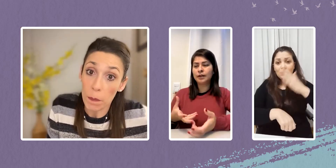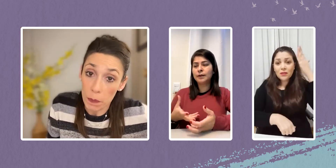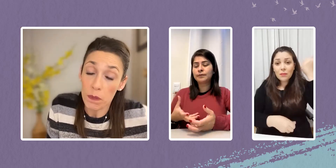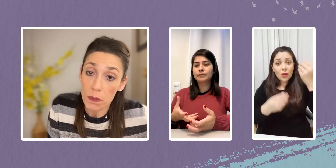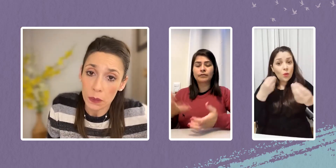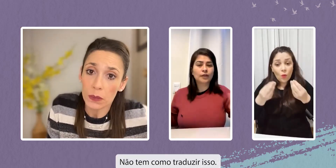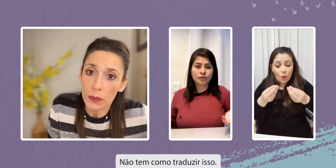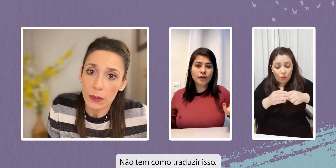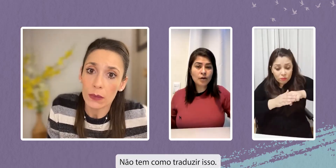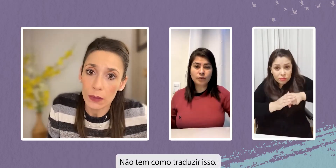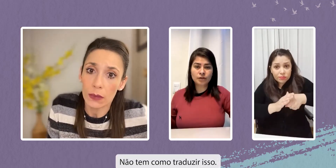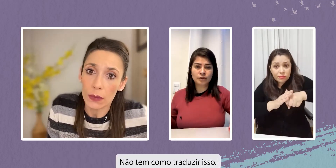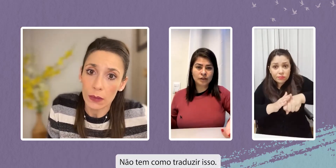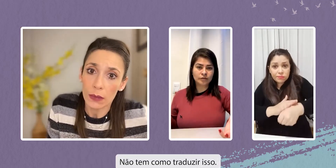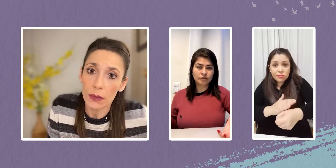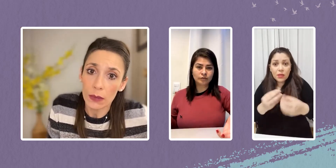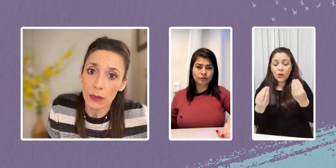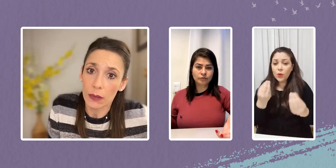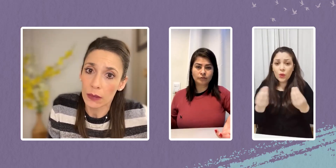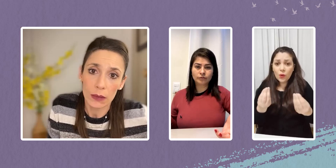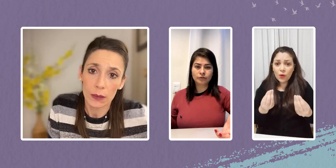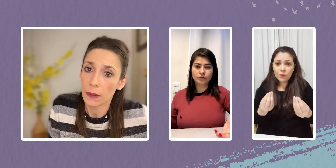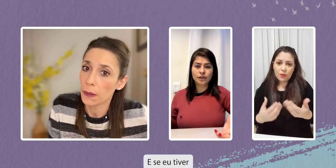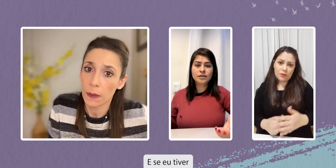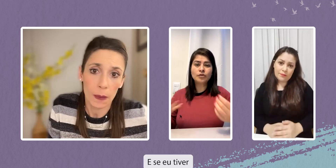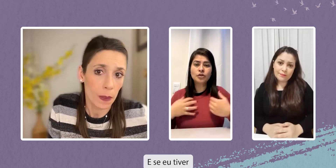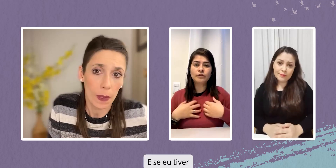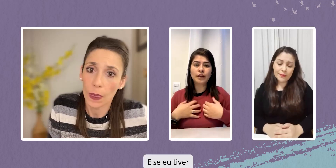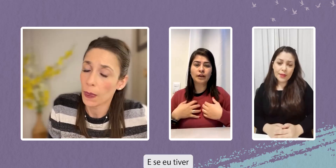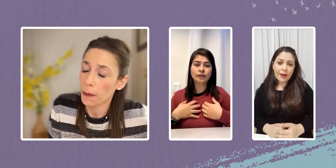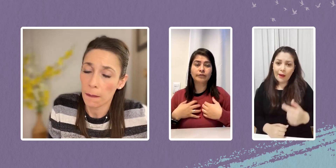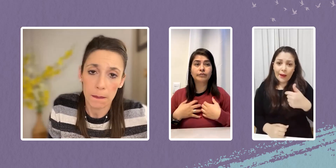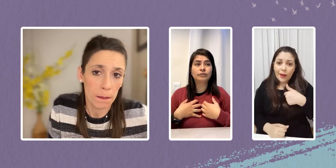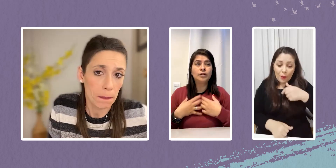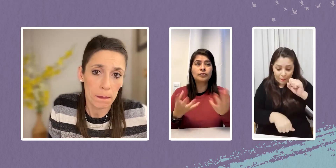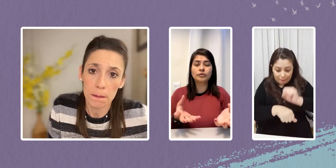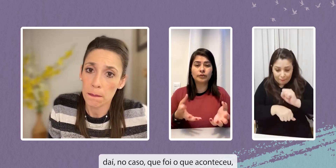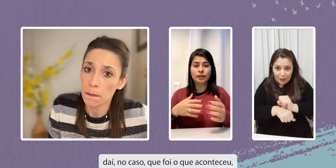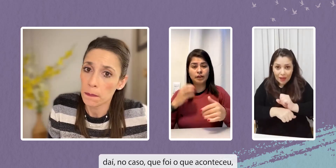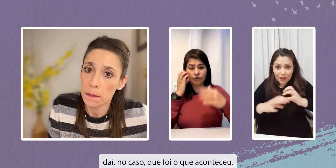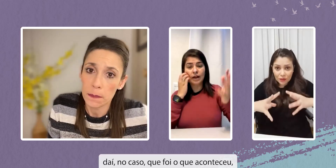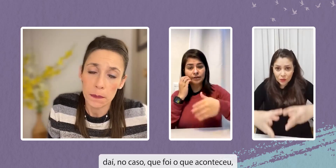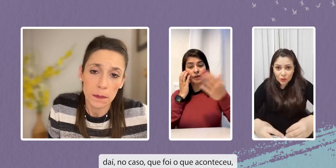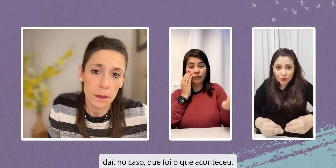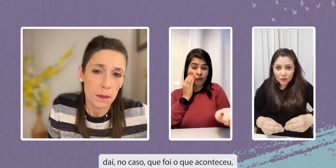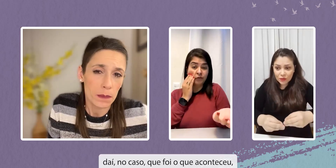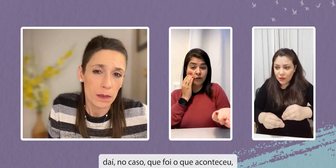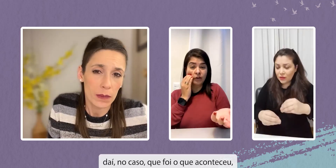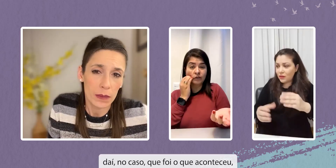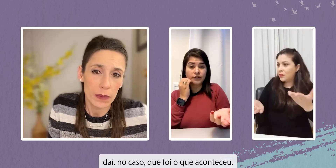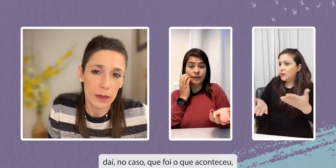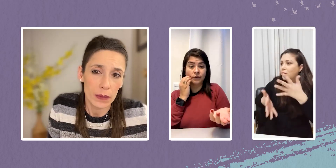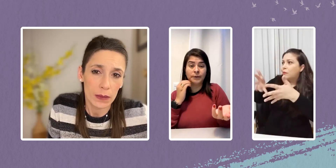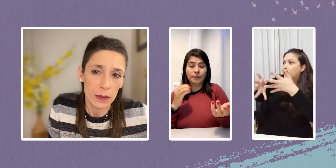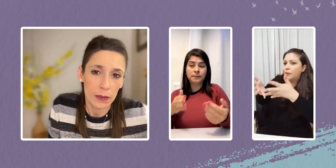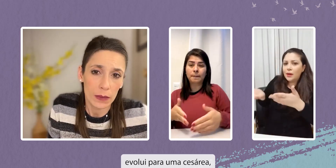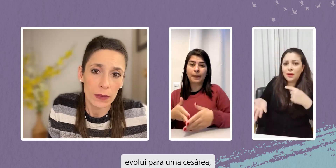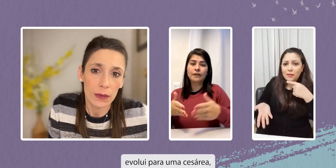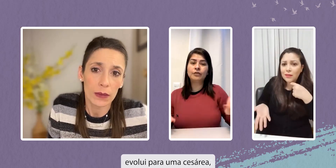né? Não tem como eu traduzir isso. E se eu tiver, Deus, daí no caso, que foi o que